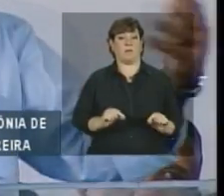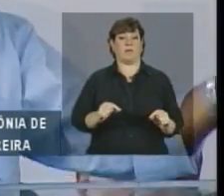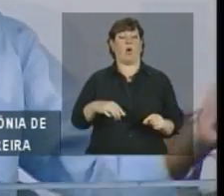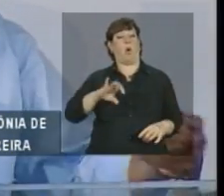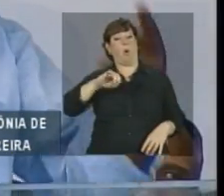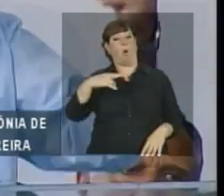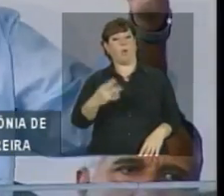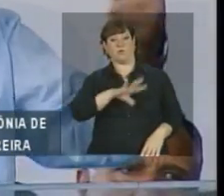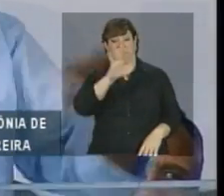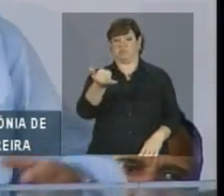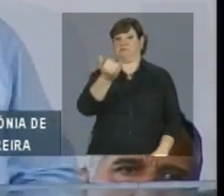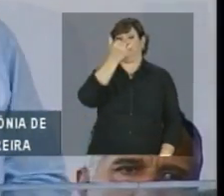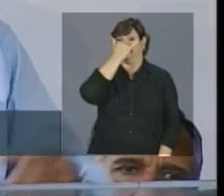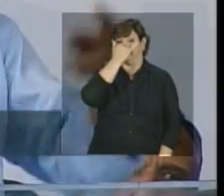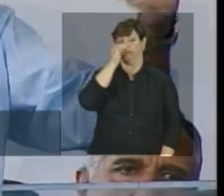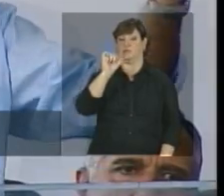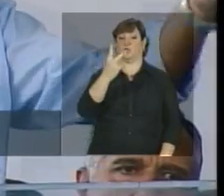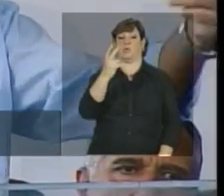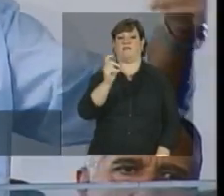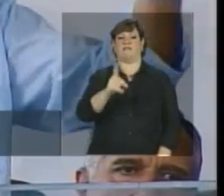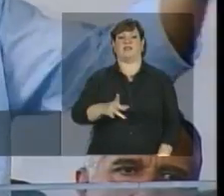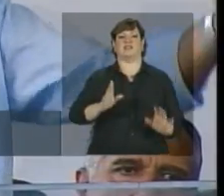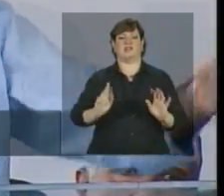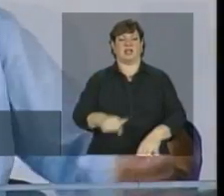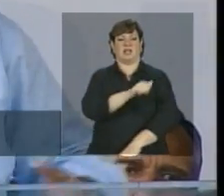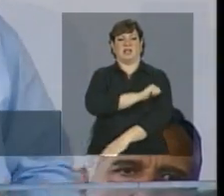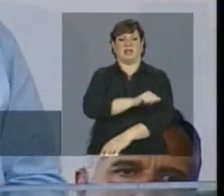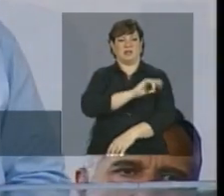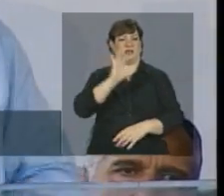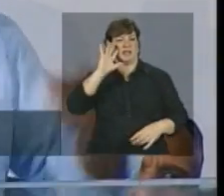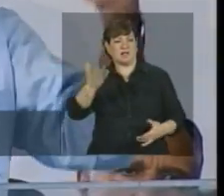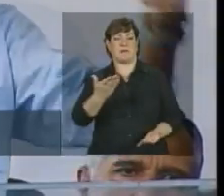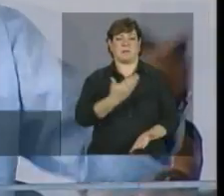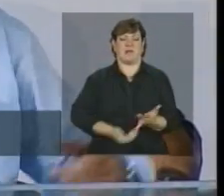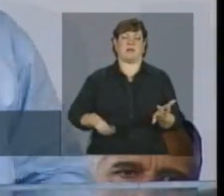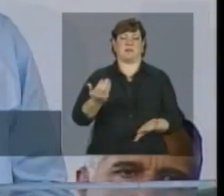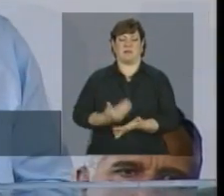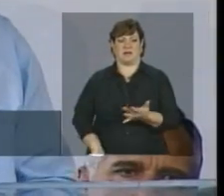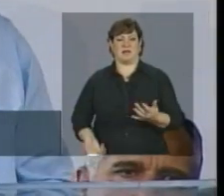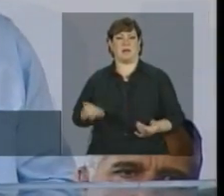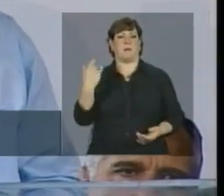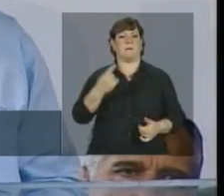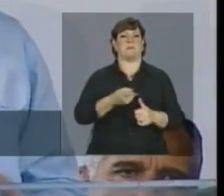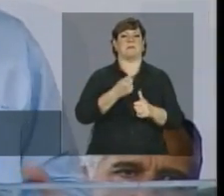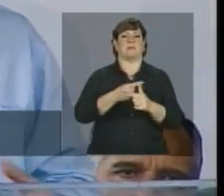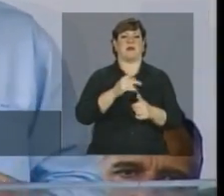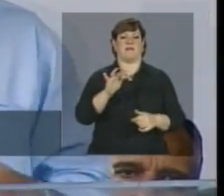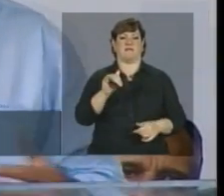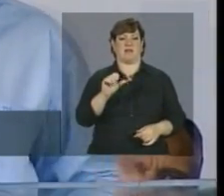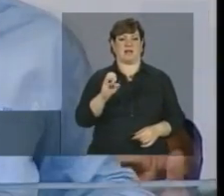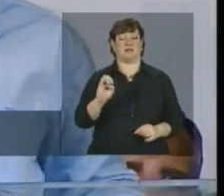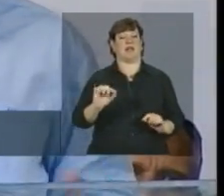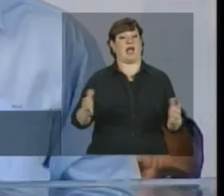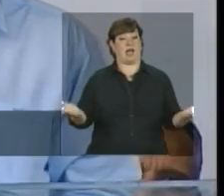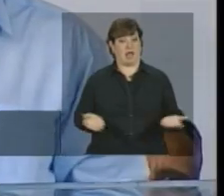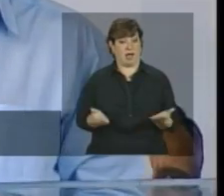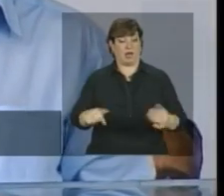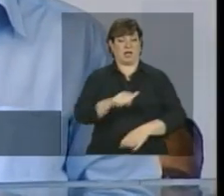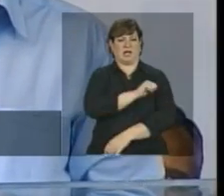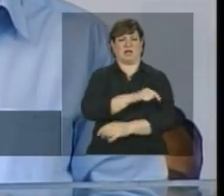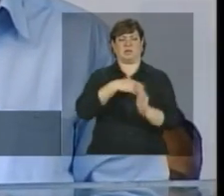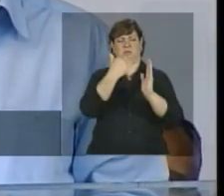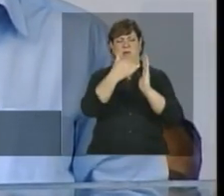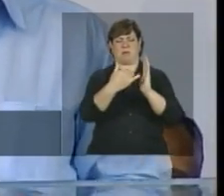que já tínhamos pago 2 vezes, porque 2 vezes o Rio tinha tentado e tinha perdido na primeira fase. E hoje o Rio tem esse calendário de